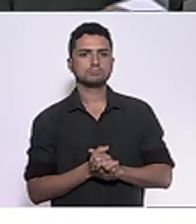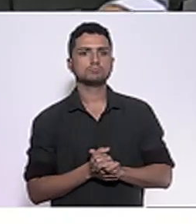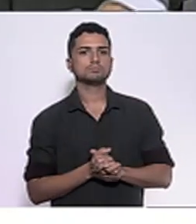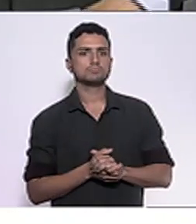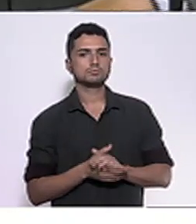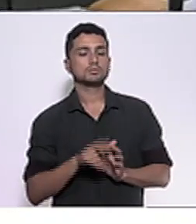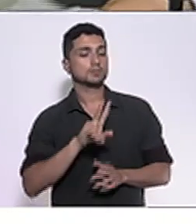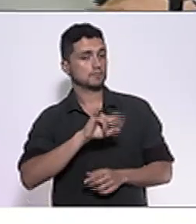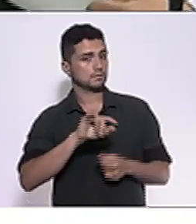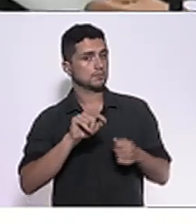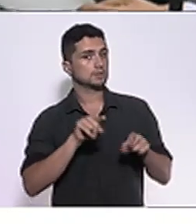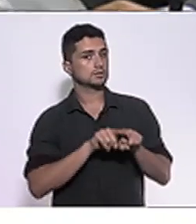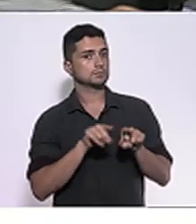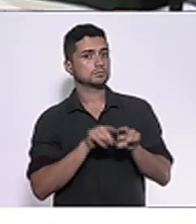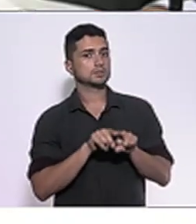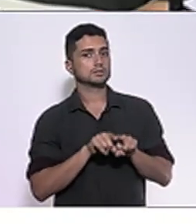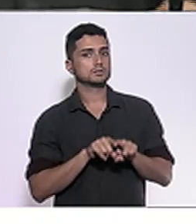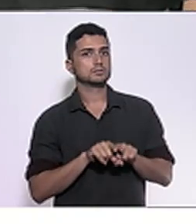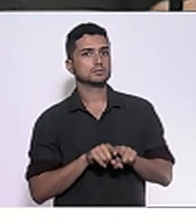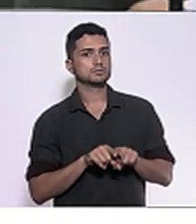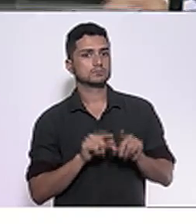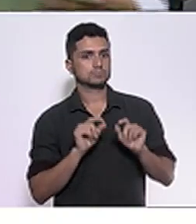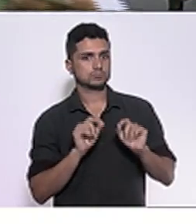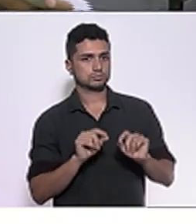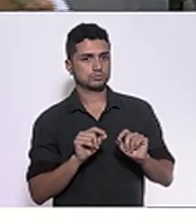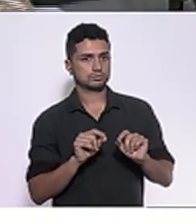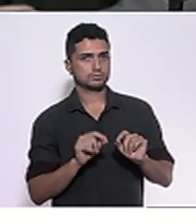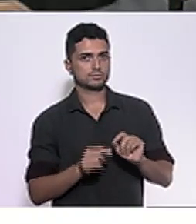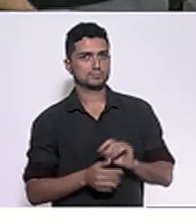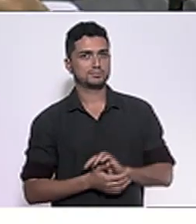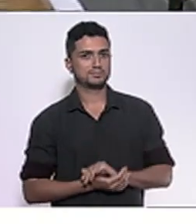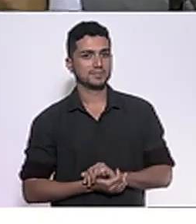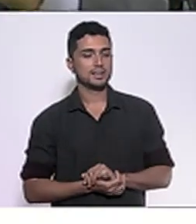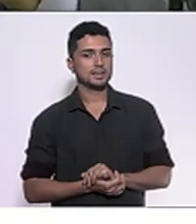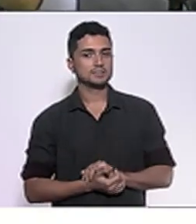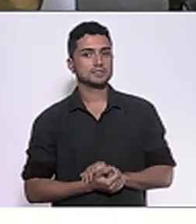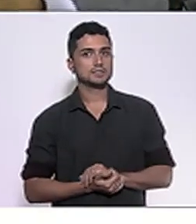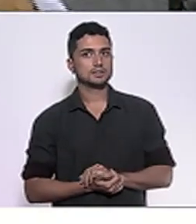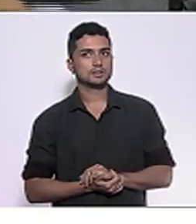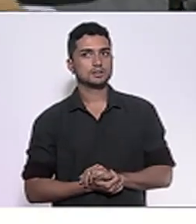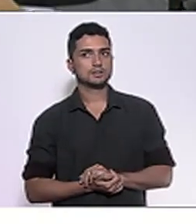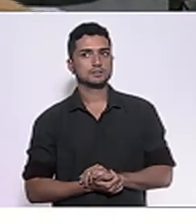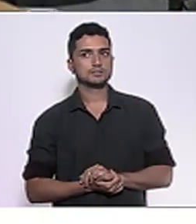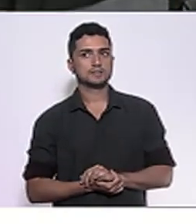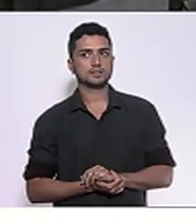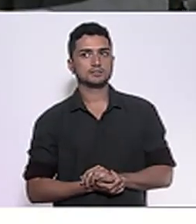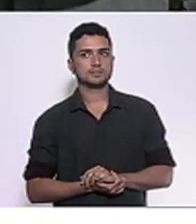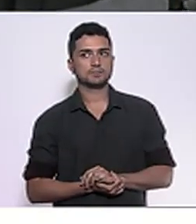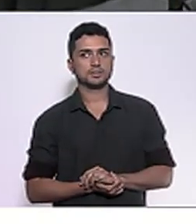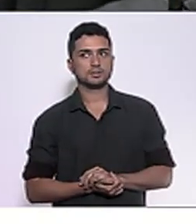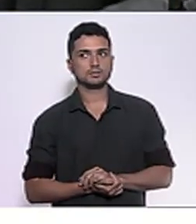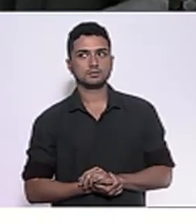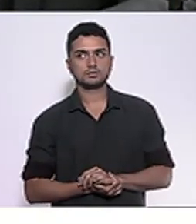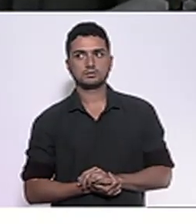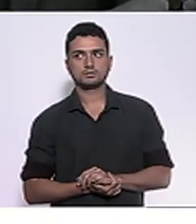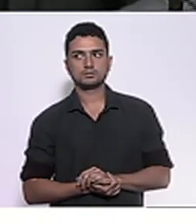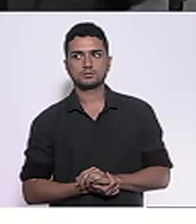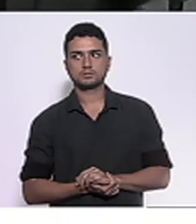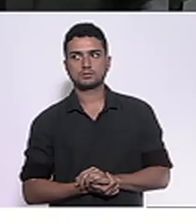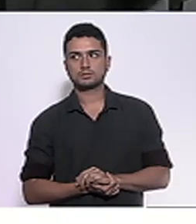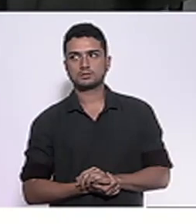Vai também na linha de simplificação, de redução do número de alíquotas, vai na linha também em alguns